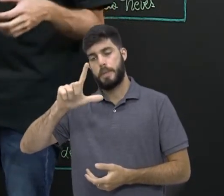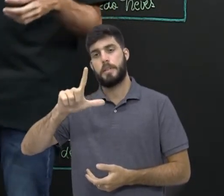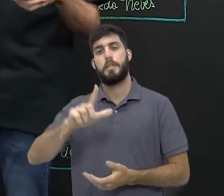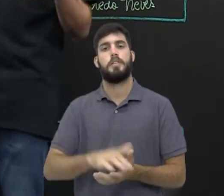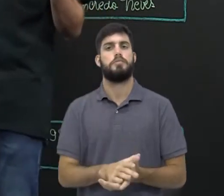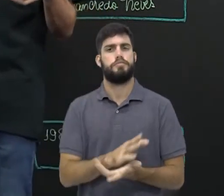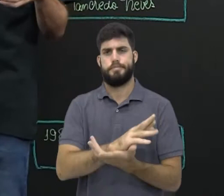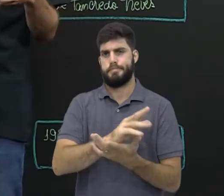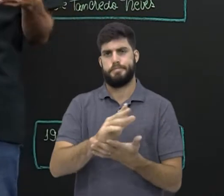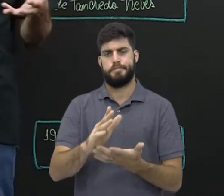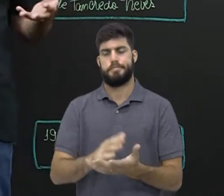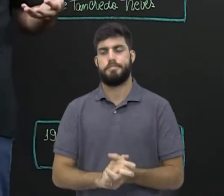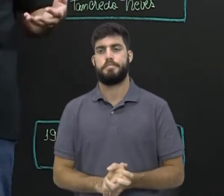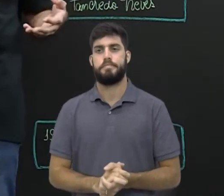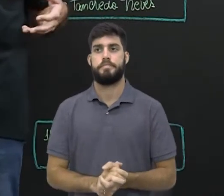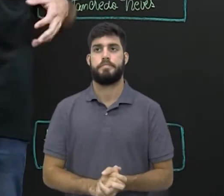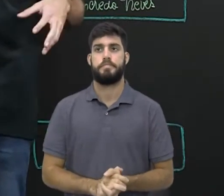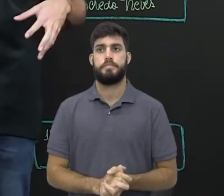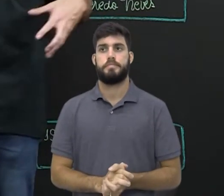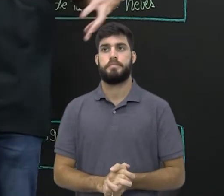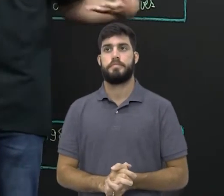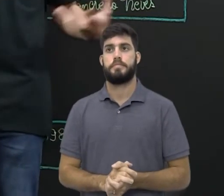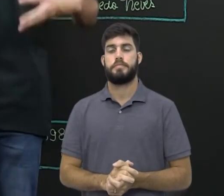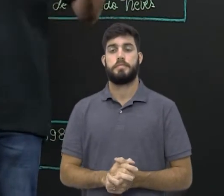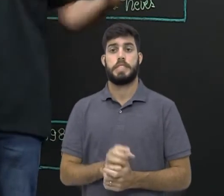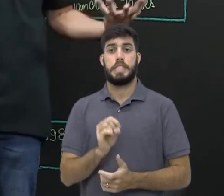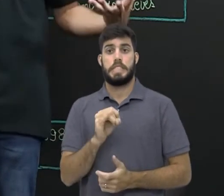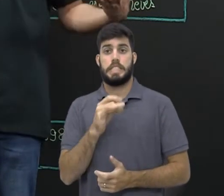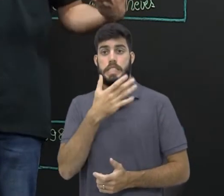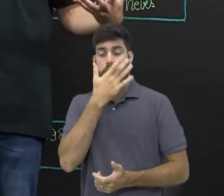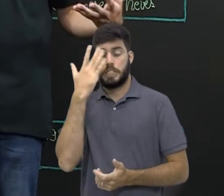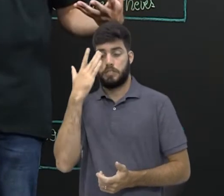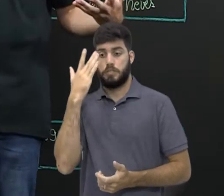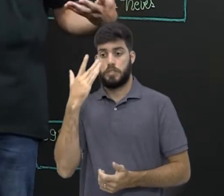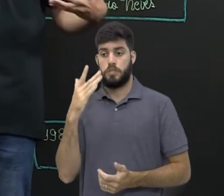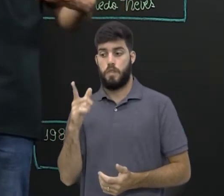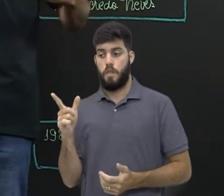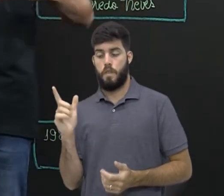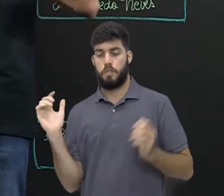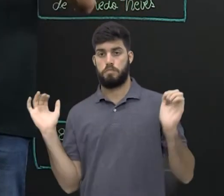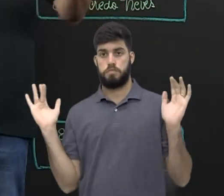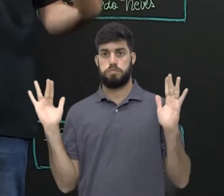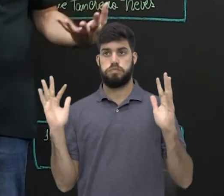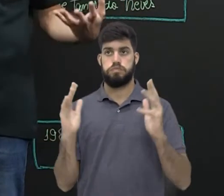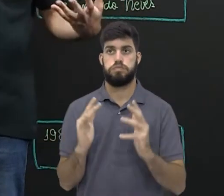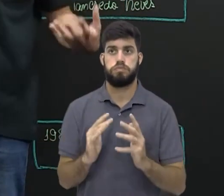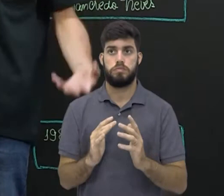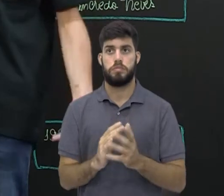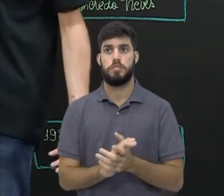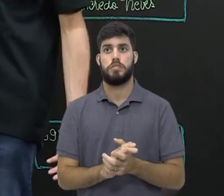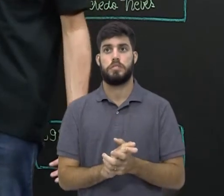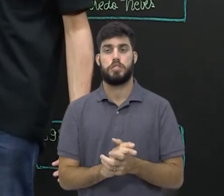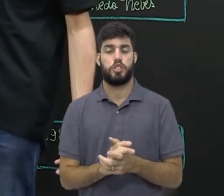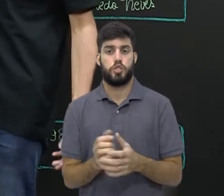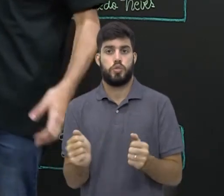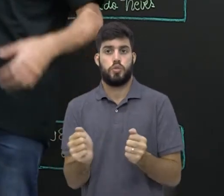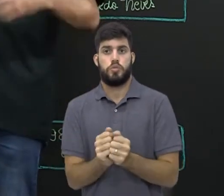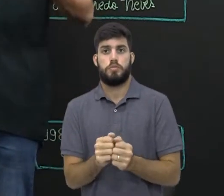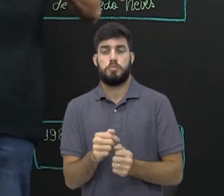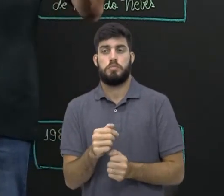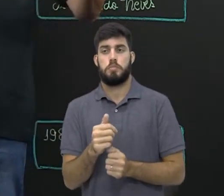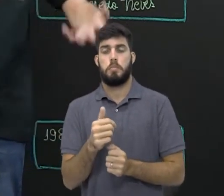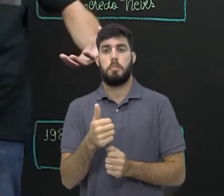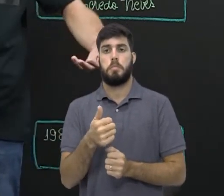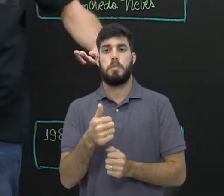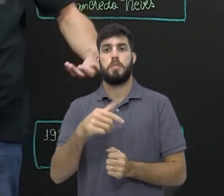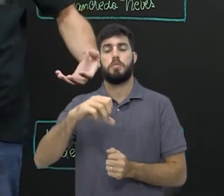Nesse momento a ditadura vê uma ameaça, porque se a oposição tivesse toda reunida, lembrando que em 79 a